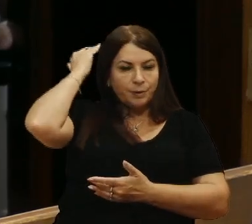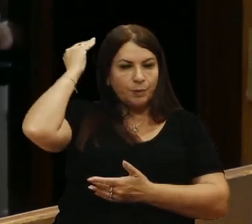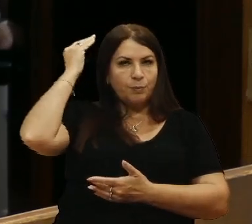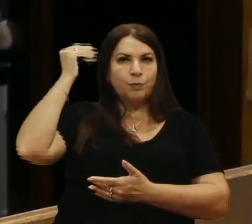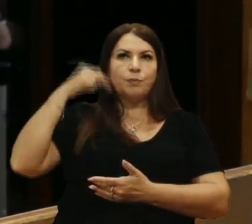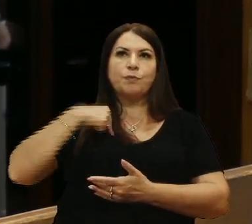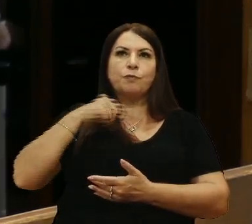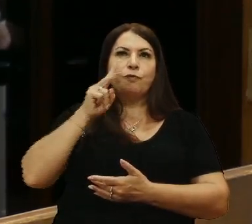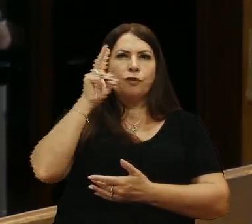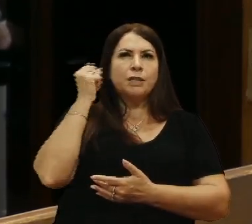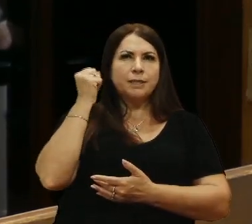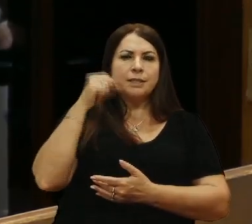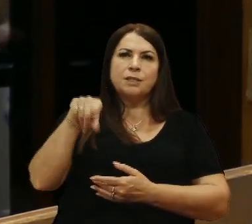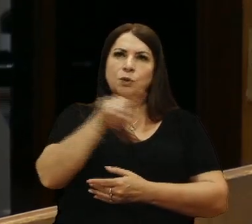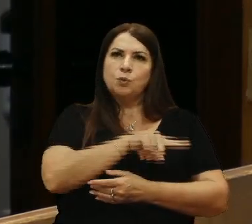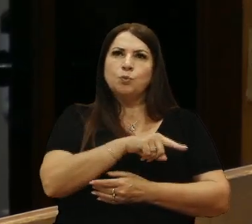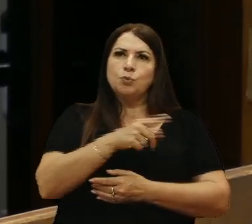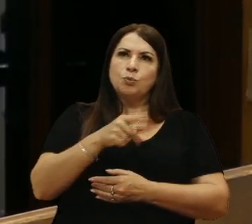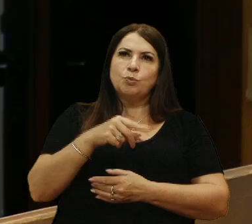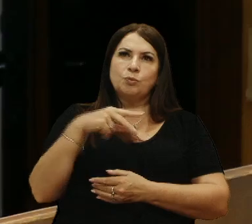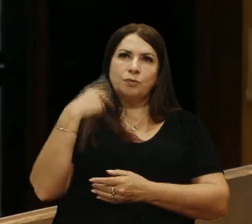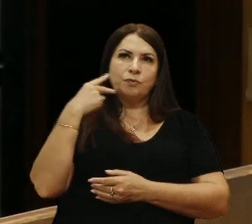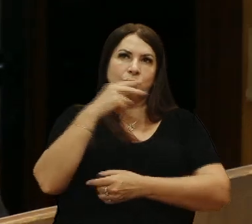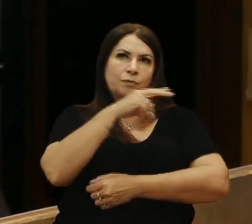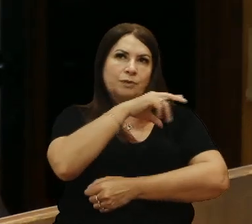Foi fortalecida a oitiva, vereador Capitão Ramon.